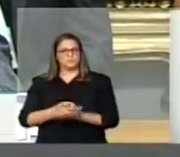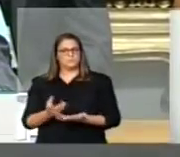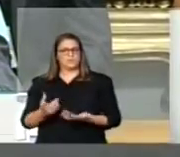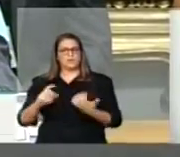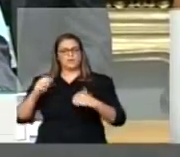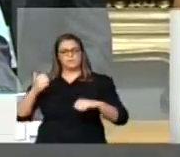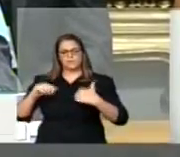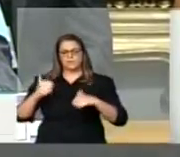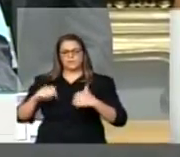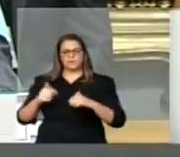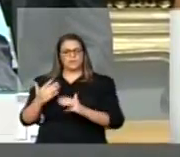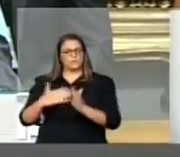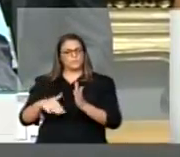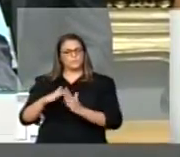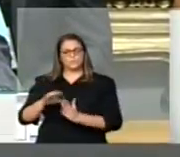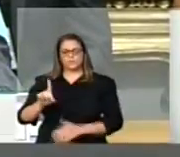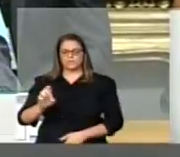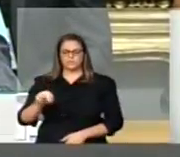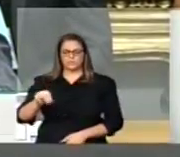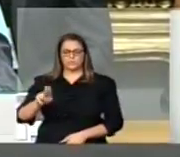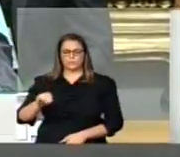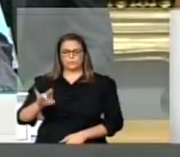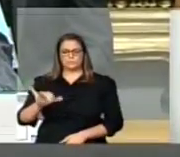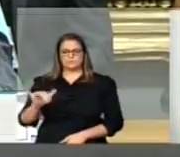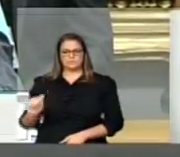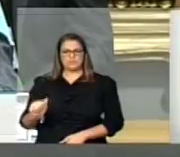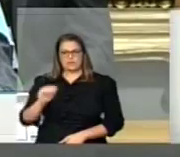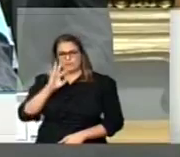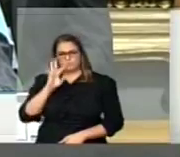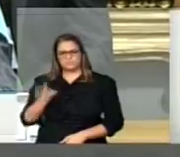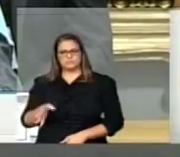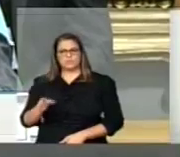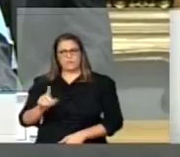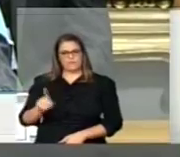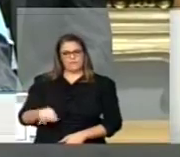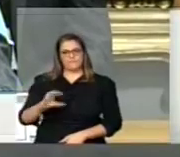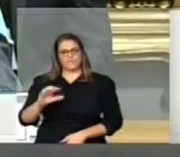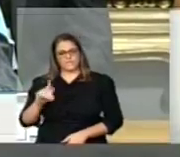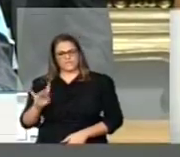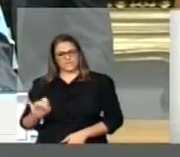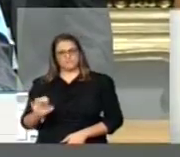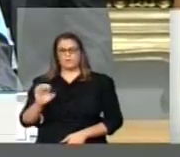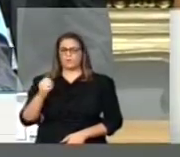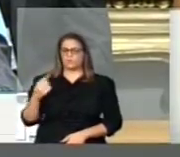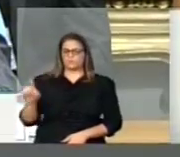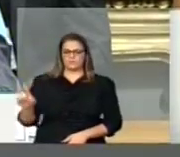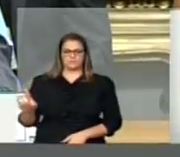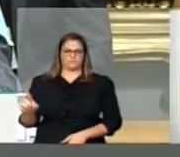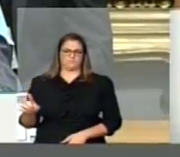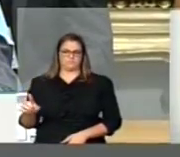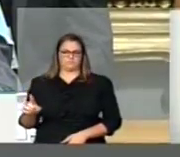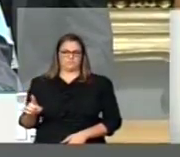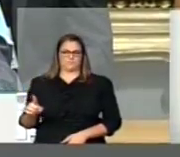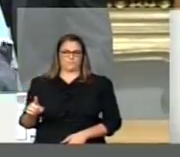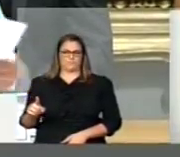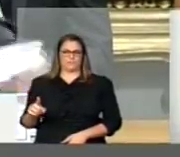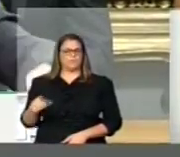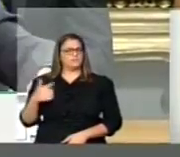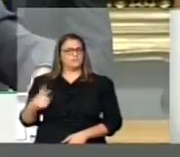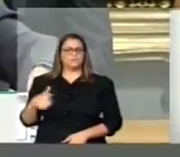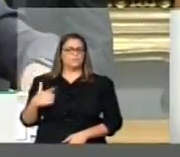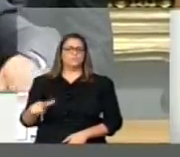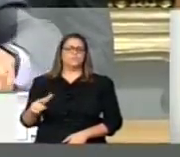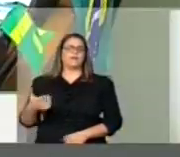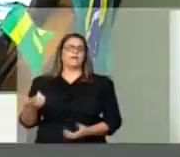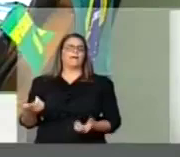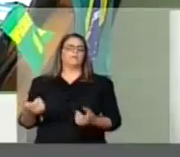fatos narrados na denúncia são passíveis de enquadramento em crime de responsabilidade, não estando essa análise vinculada